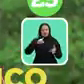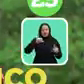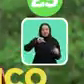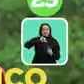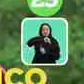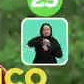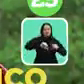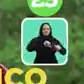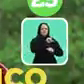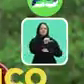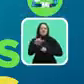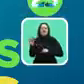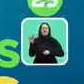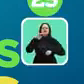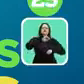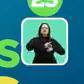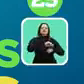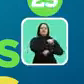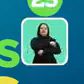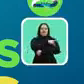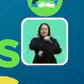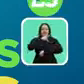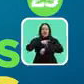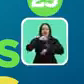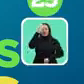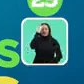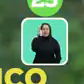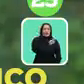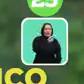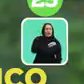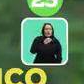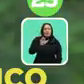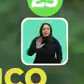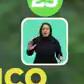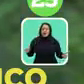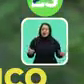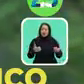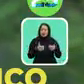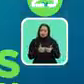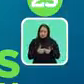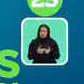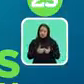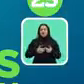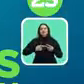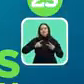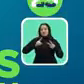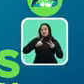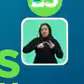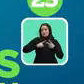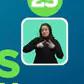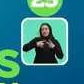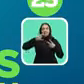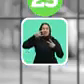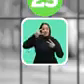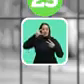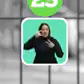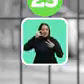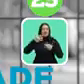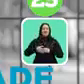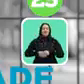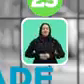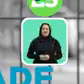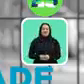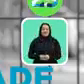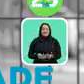temos o Centro Pedagógico para Curitibinhas Autistas, o Centro Pedagógico para Curitibinhas Kundal. O